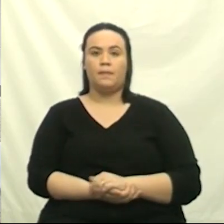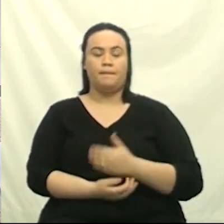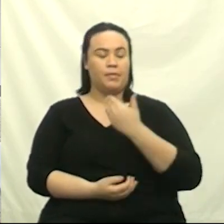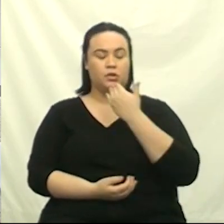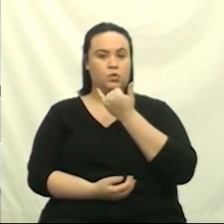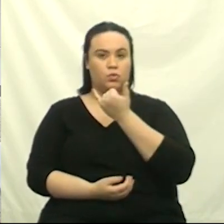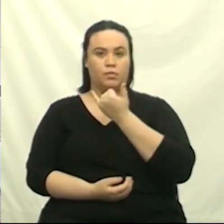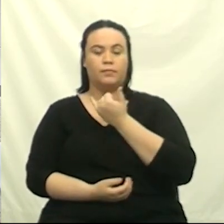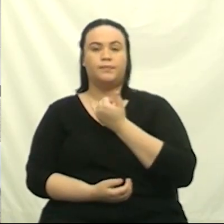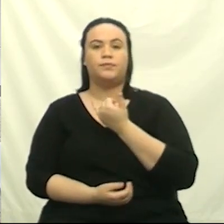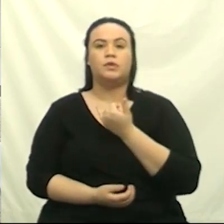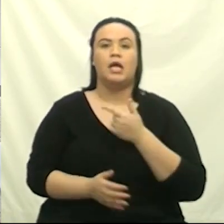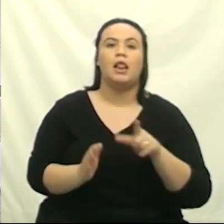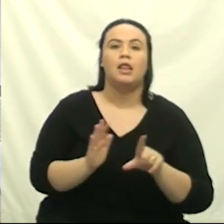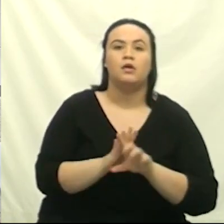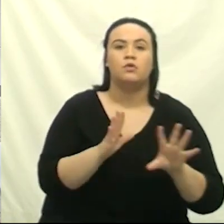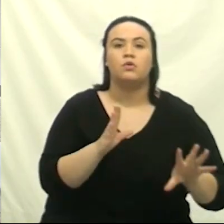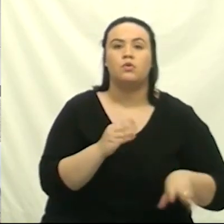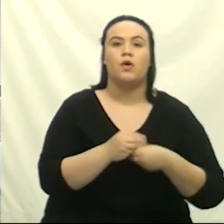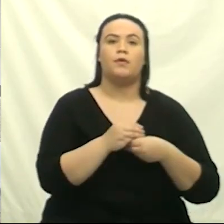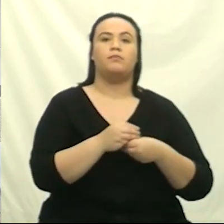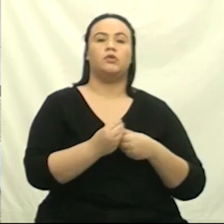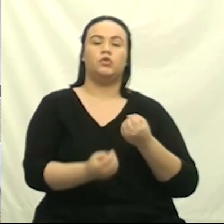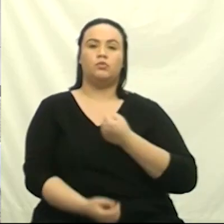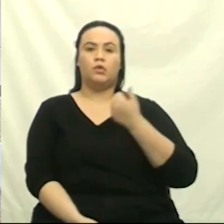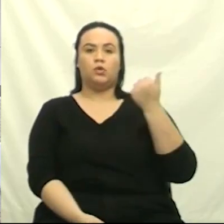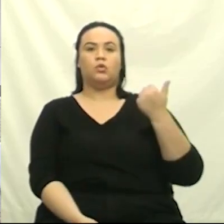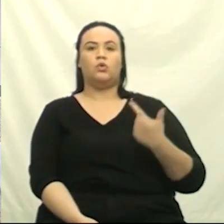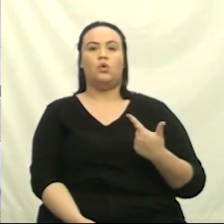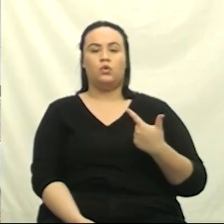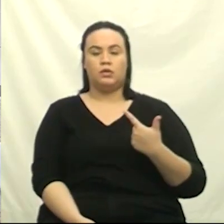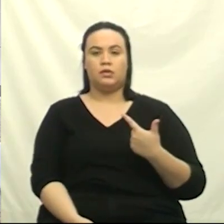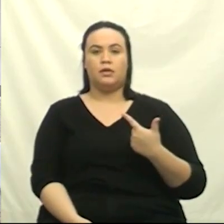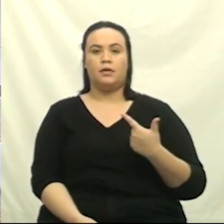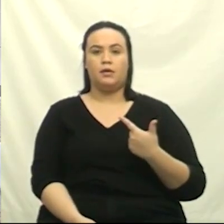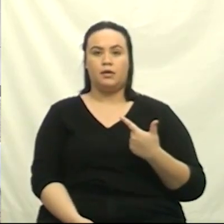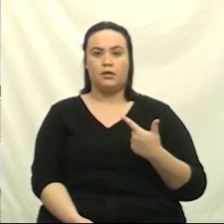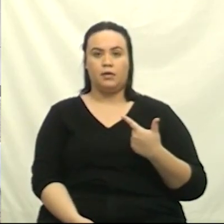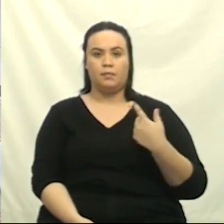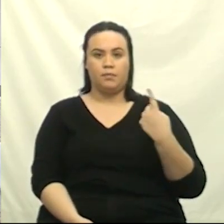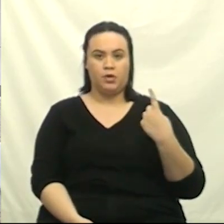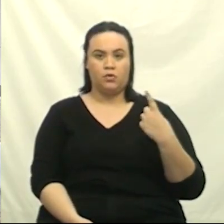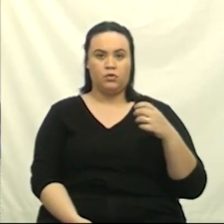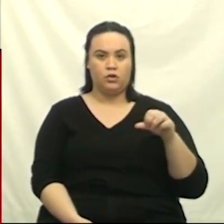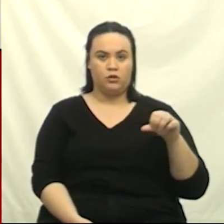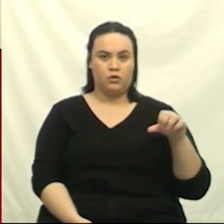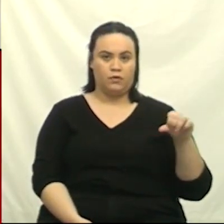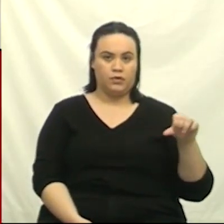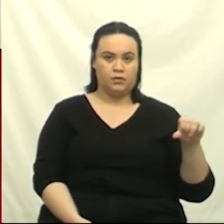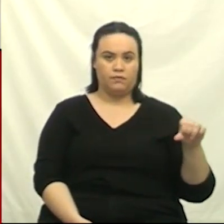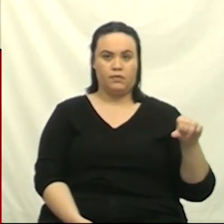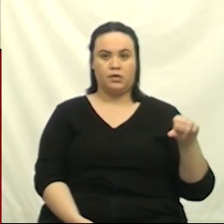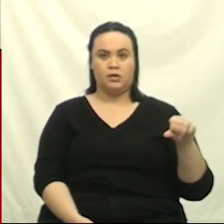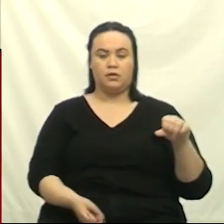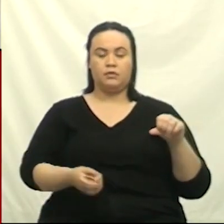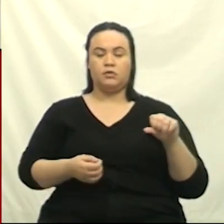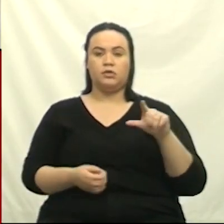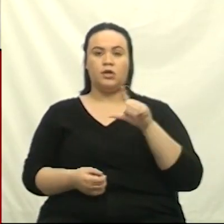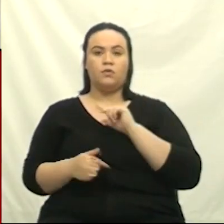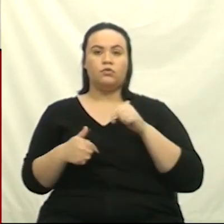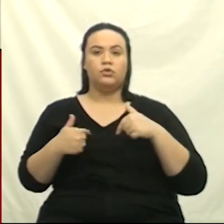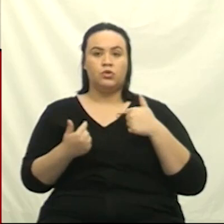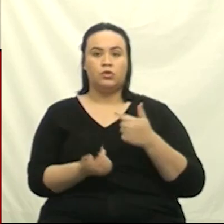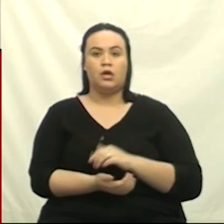dispositivo da lei complementar número 12 barra 1999 da outras providências